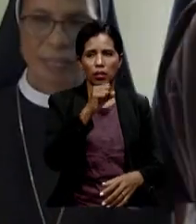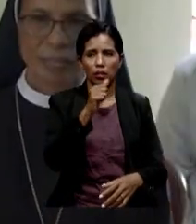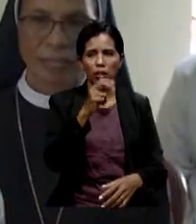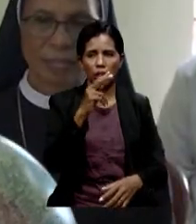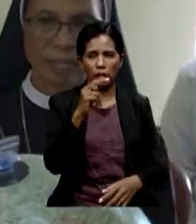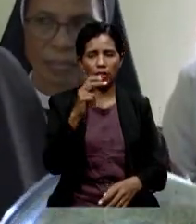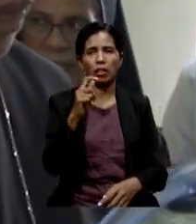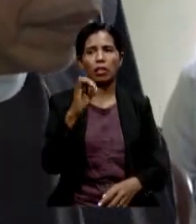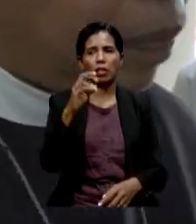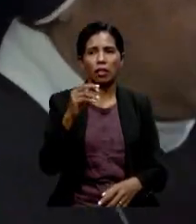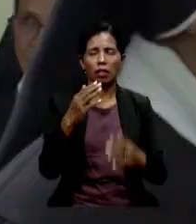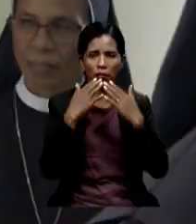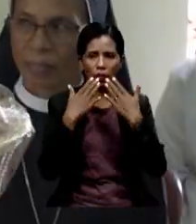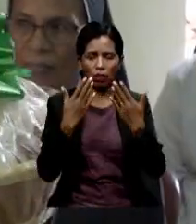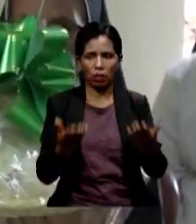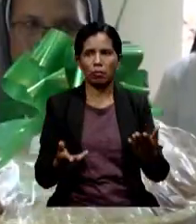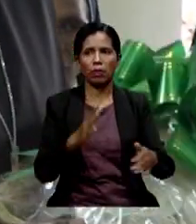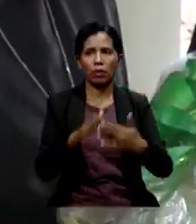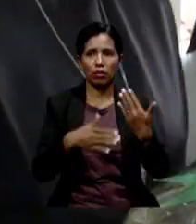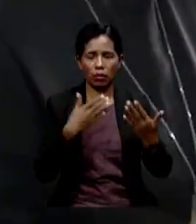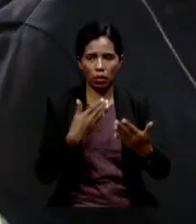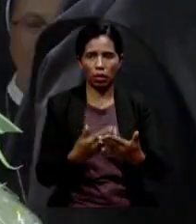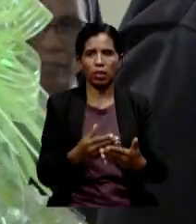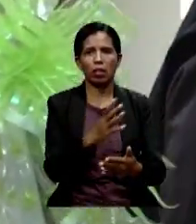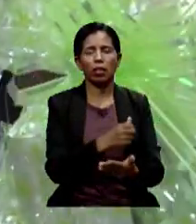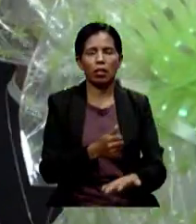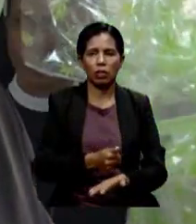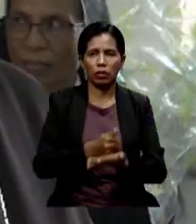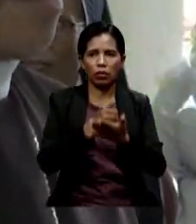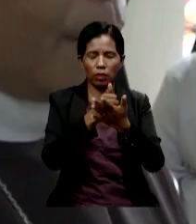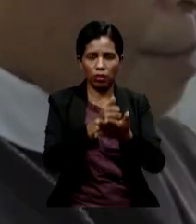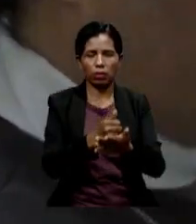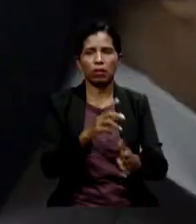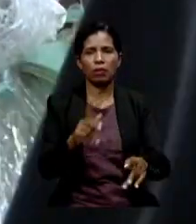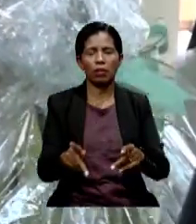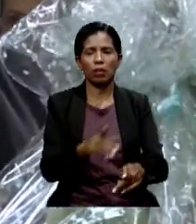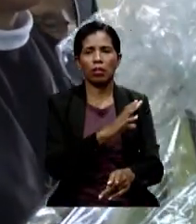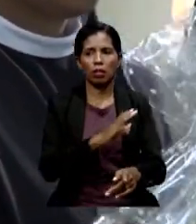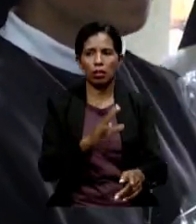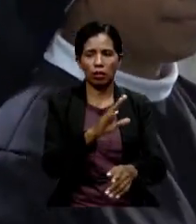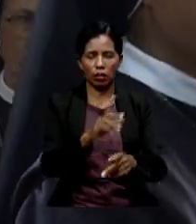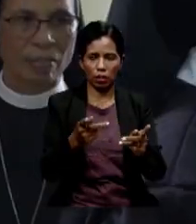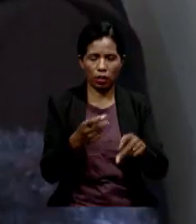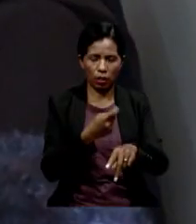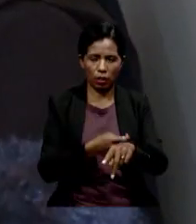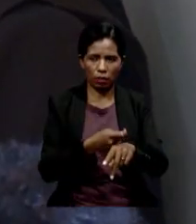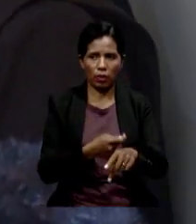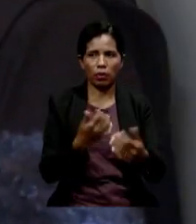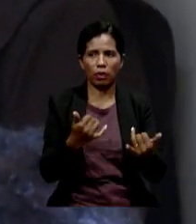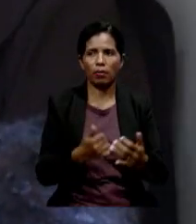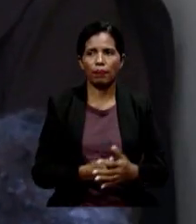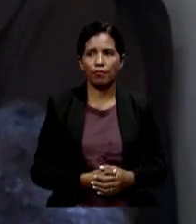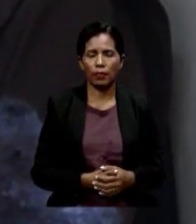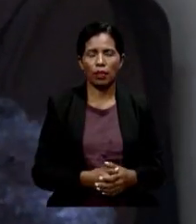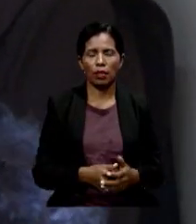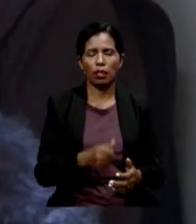Mos agradece ba parte rotu nebe durante né, apoia ona congregação Carmelita durante né. Sa amuhin din